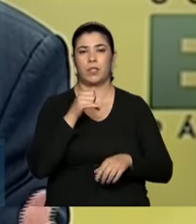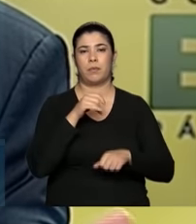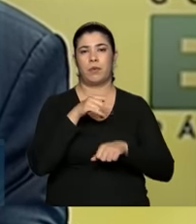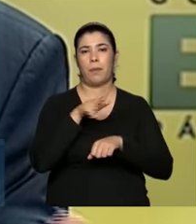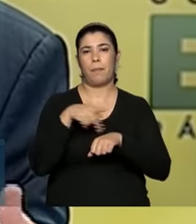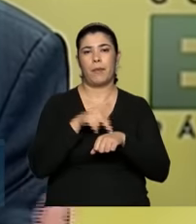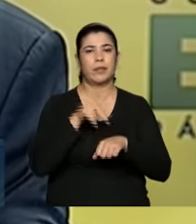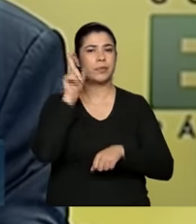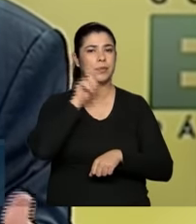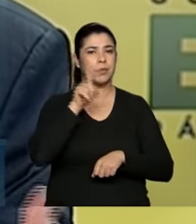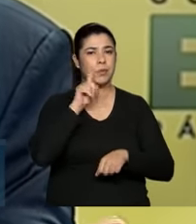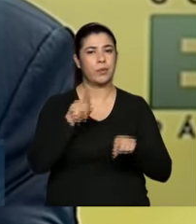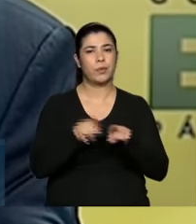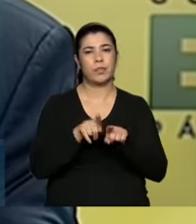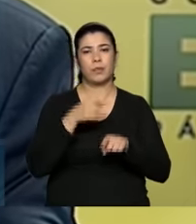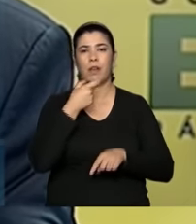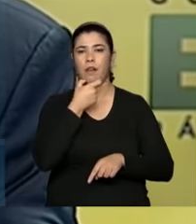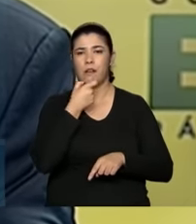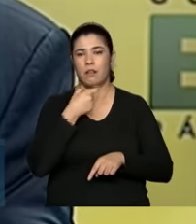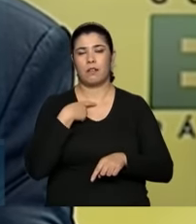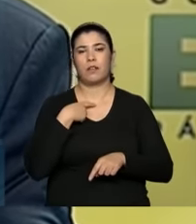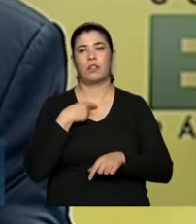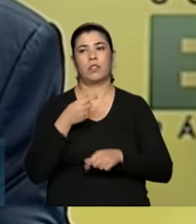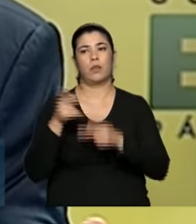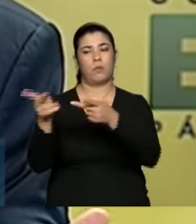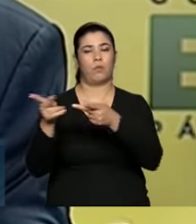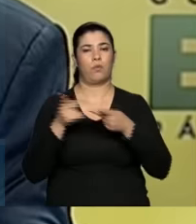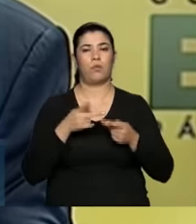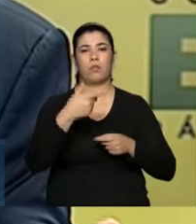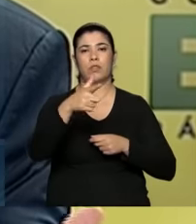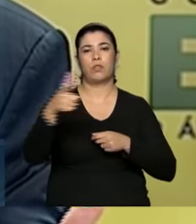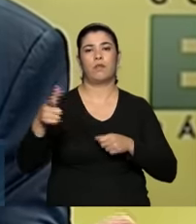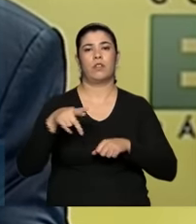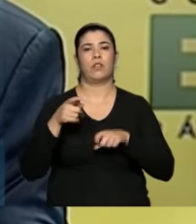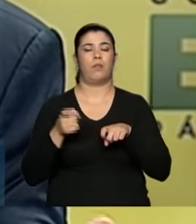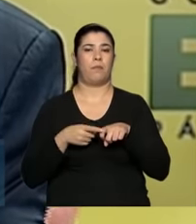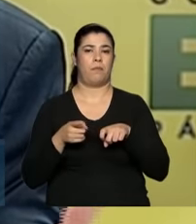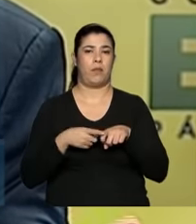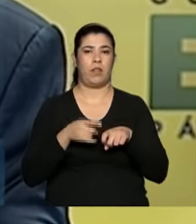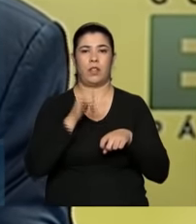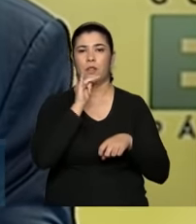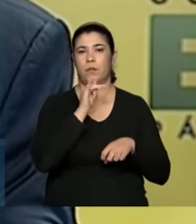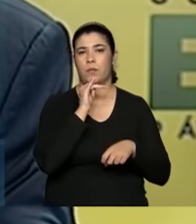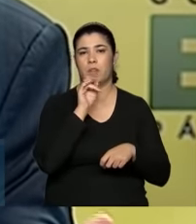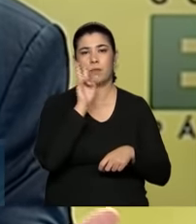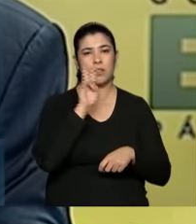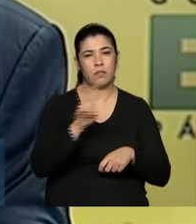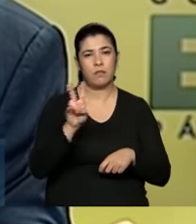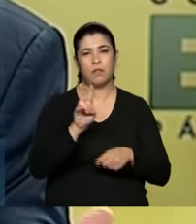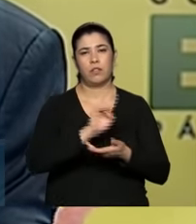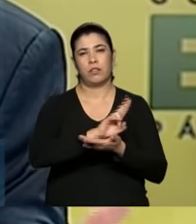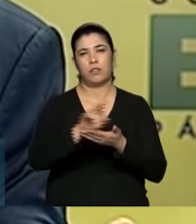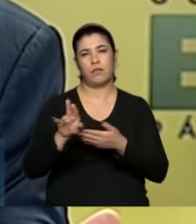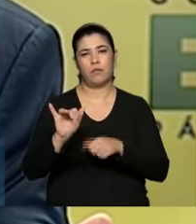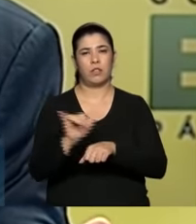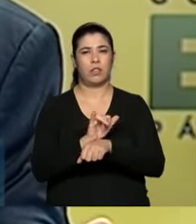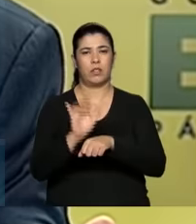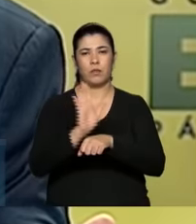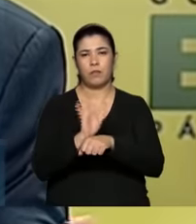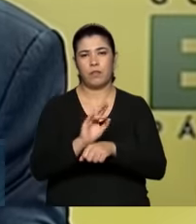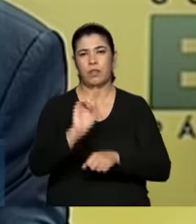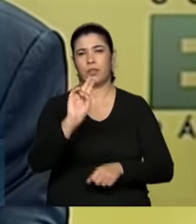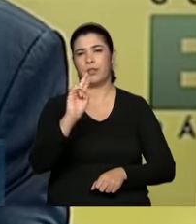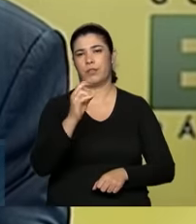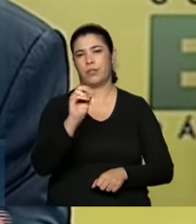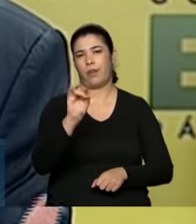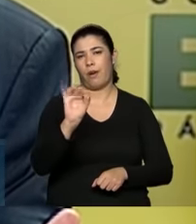Unidos importam quantidades estrondosas de médicos, como qualquer coisa, pessoa que vê House ou Green's Anatomy vê. Está cheio de médico